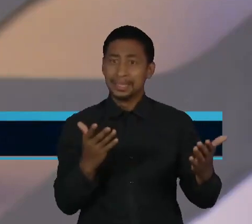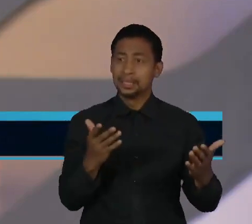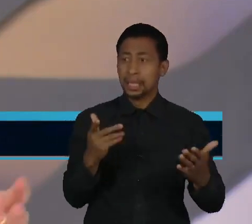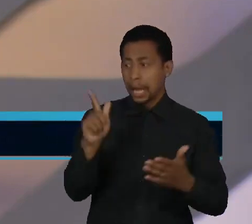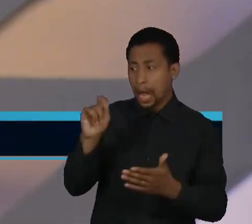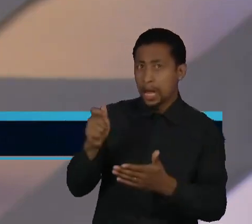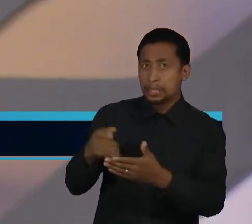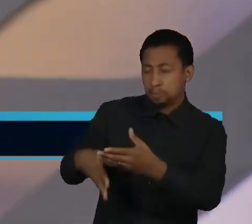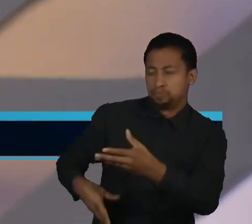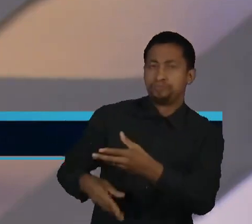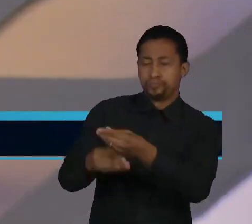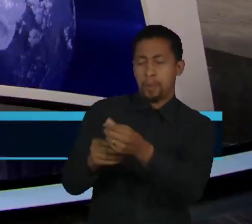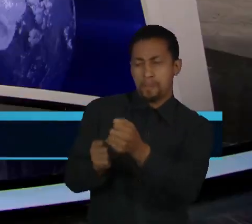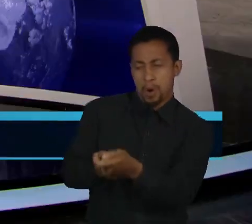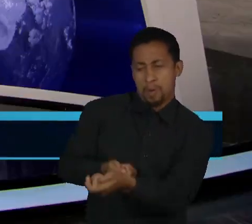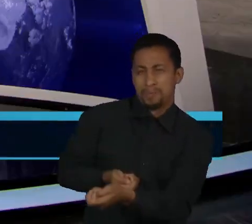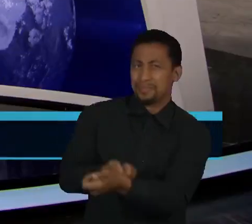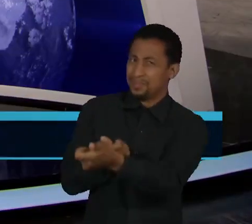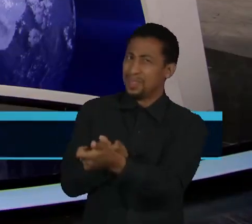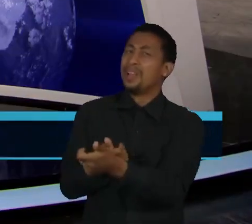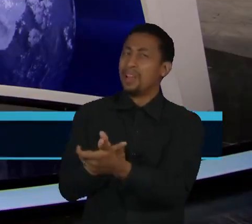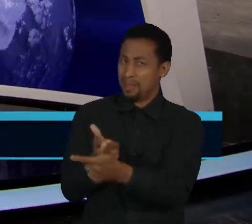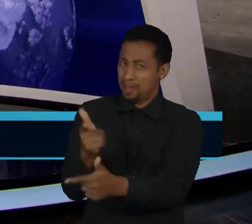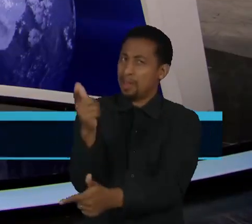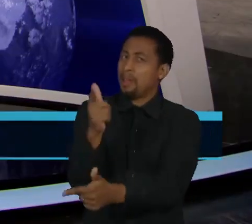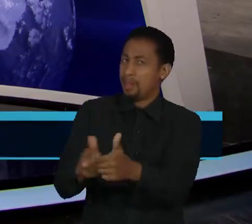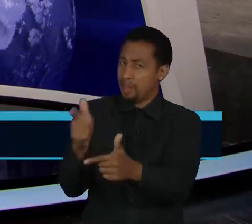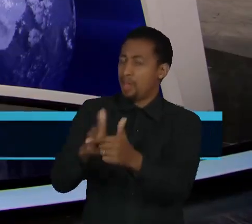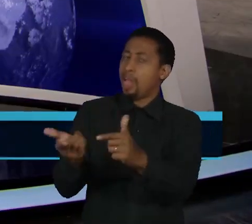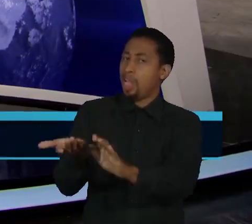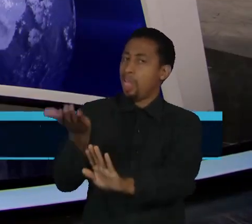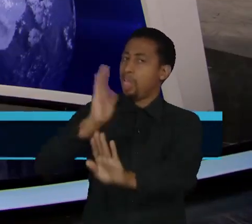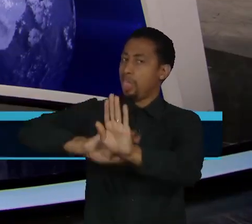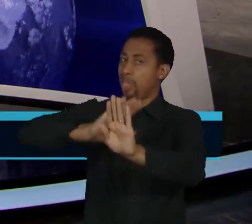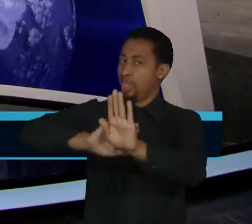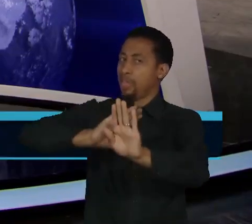é o que a gente chama do jabuti. Se o jabuti está em cima da árvore, é porque alguém